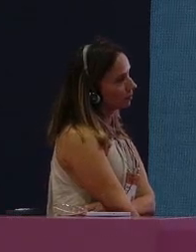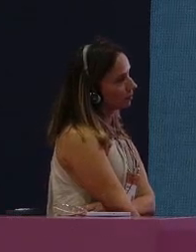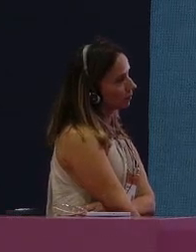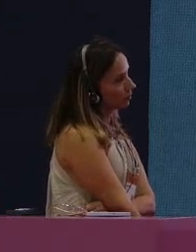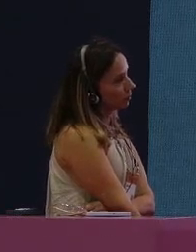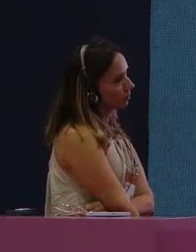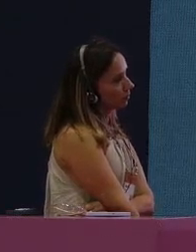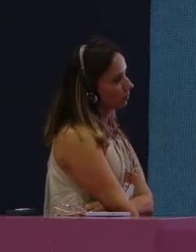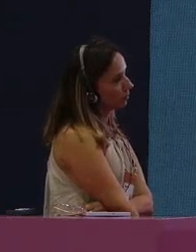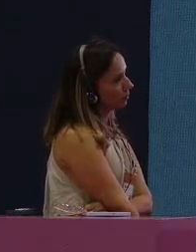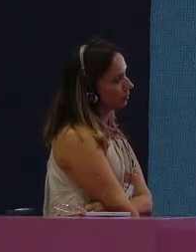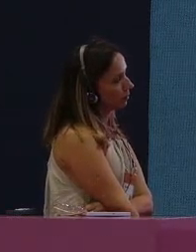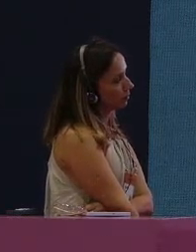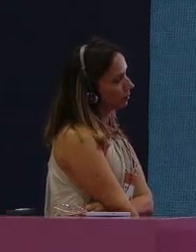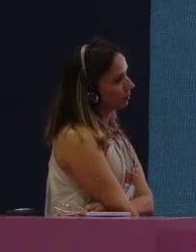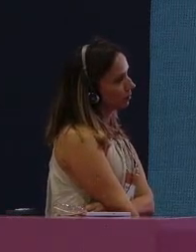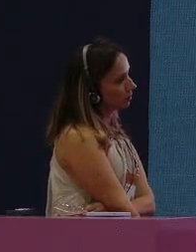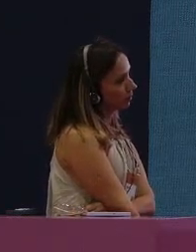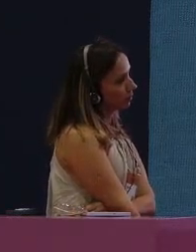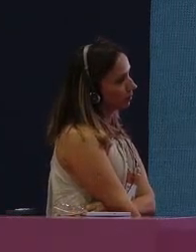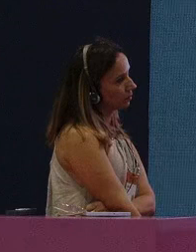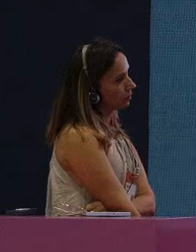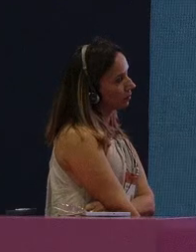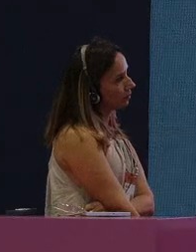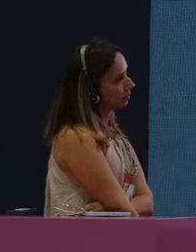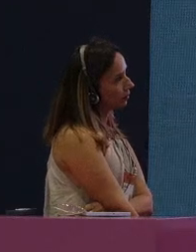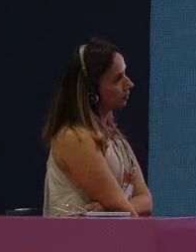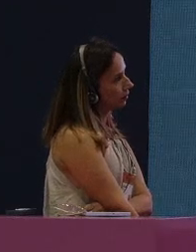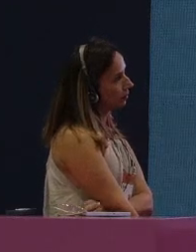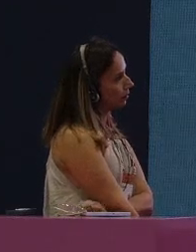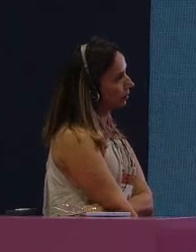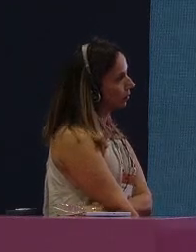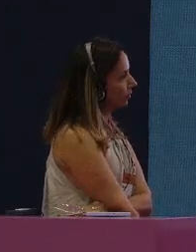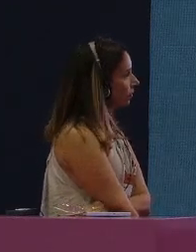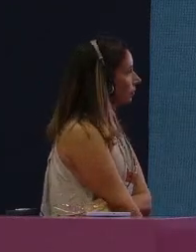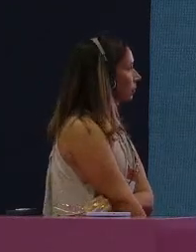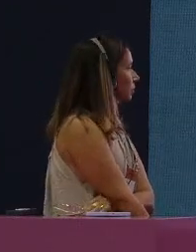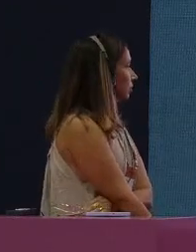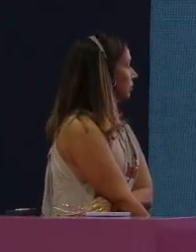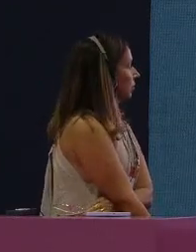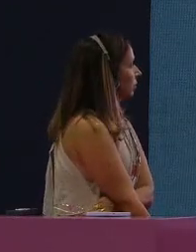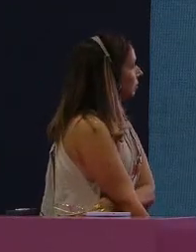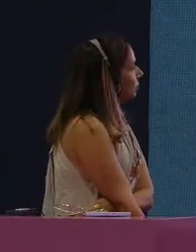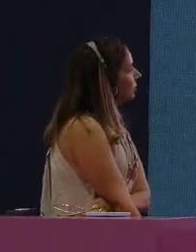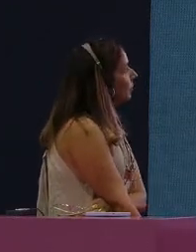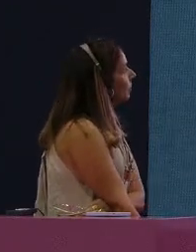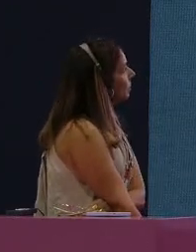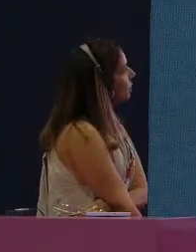uma área de dados IA, que centralizava toda a carga a coleta desses dados de diversas fontes para centralizar no